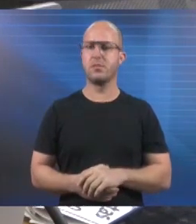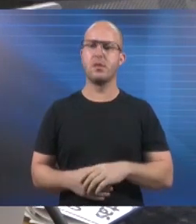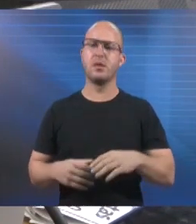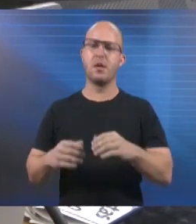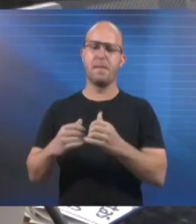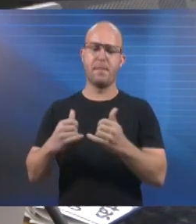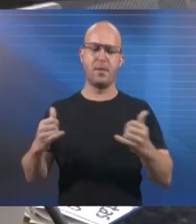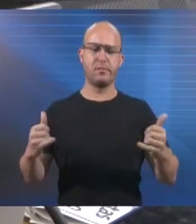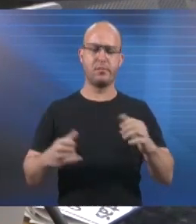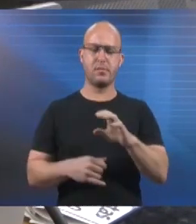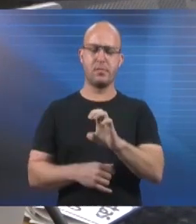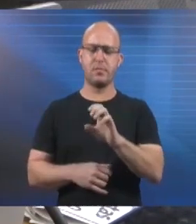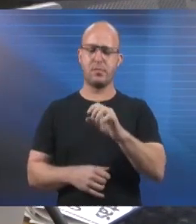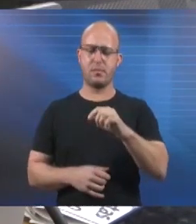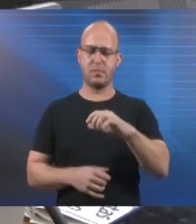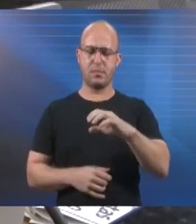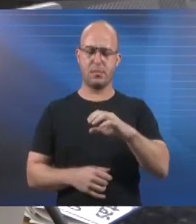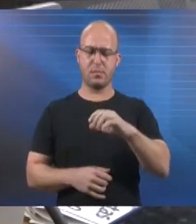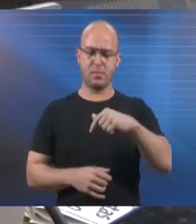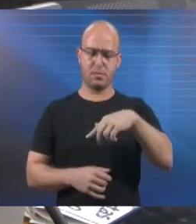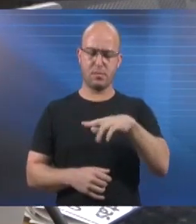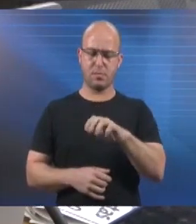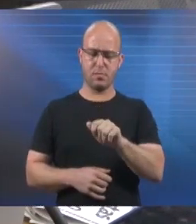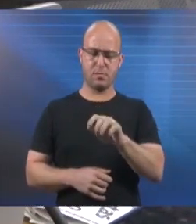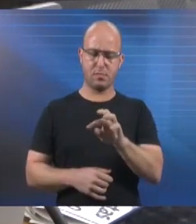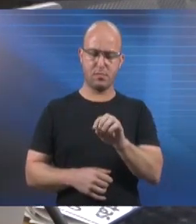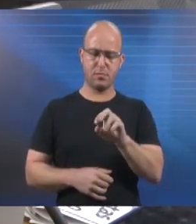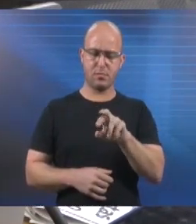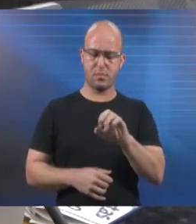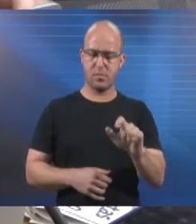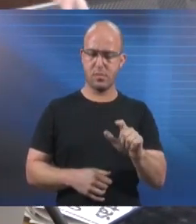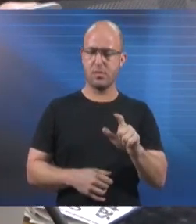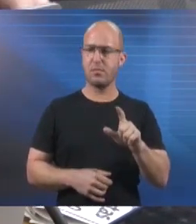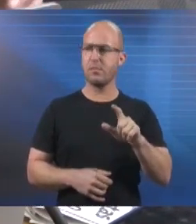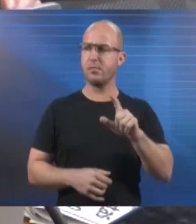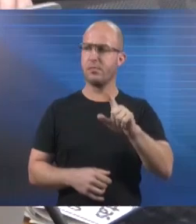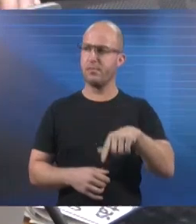Equatorial que a redenção de uma região